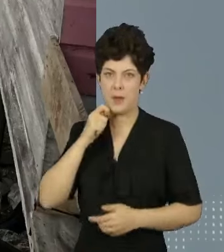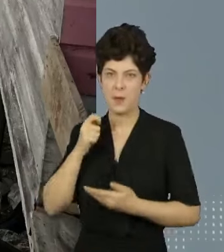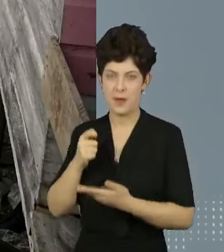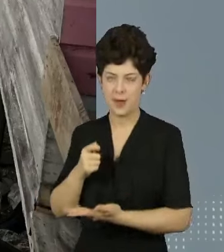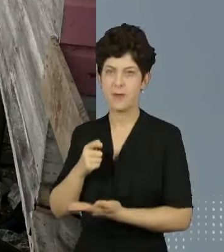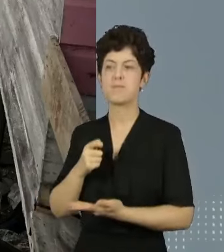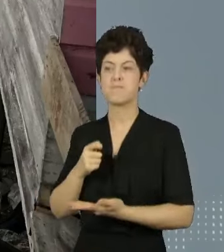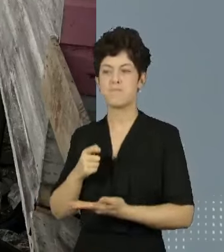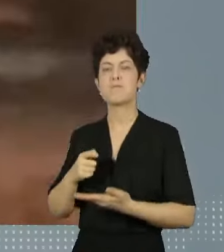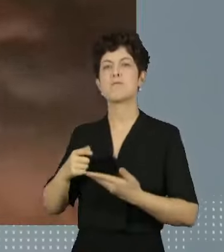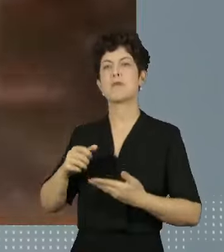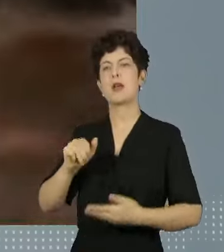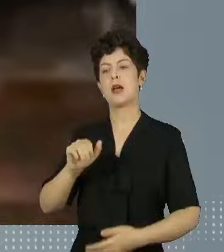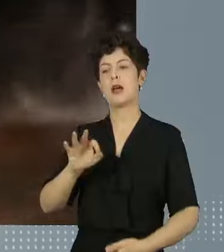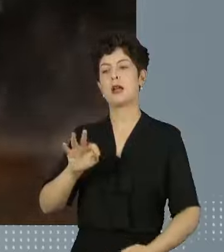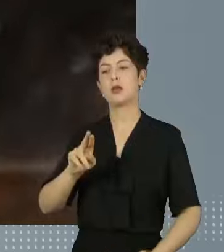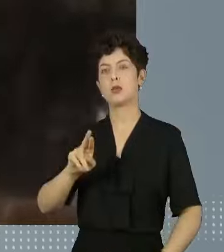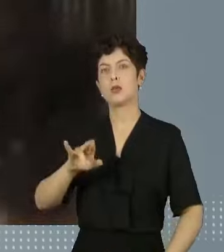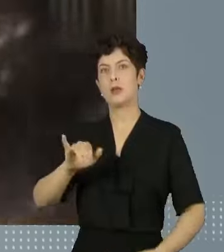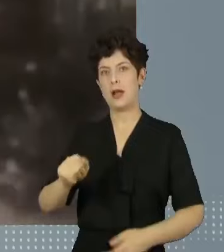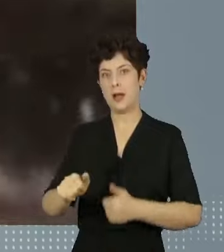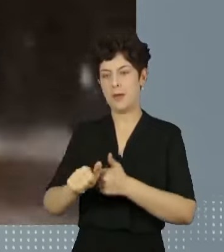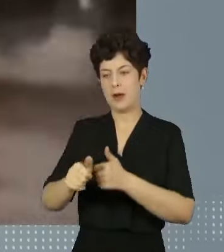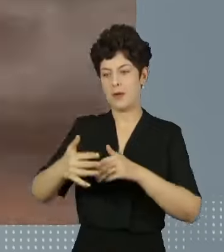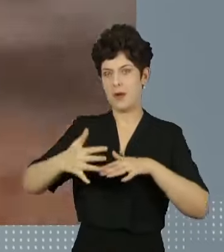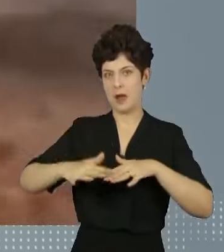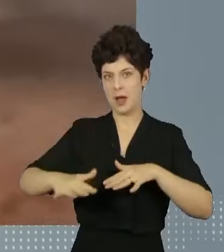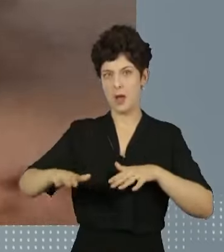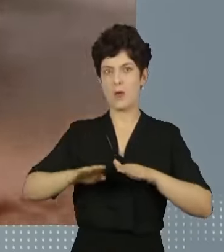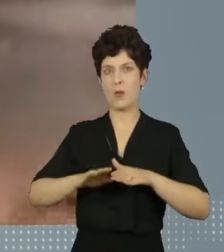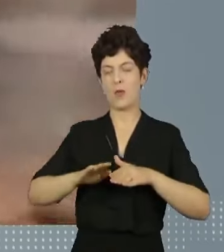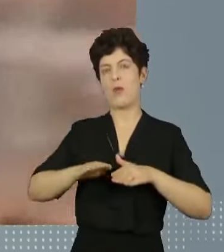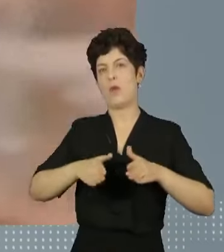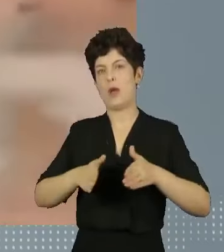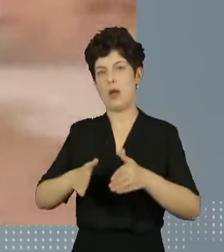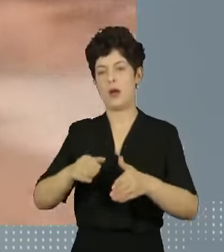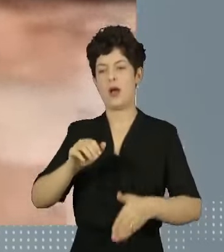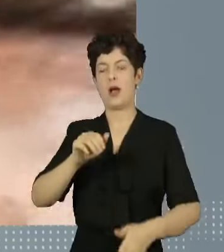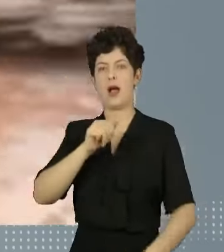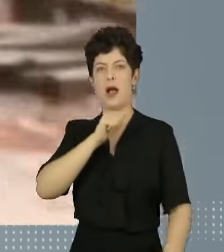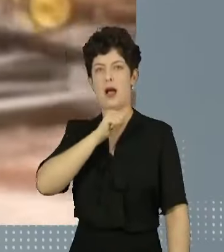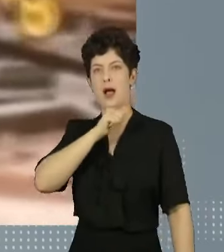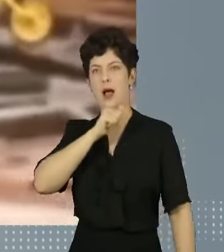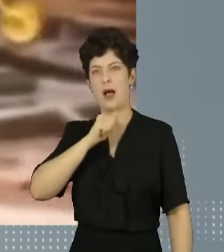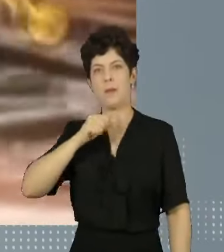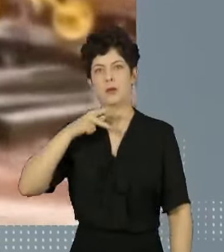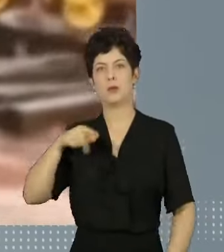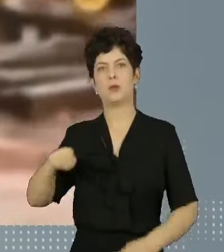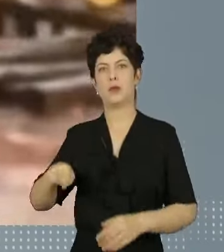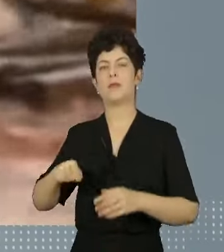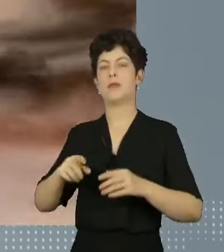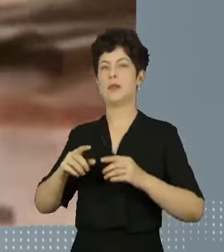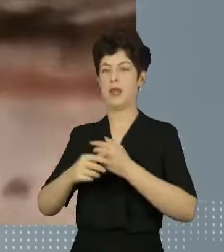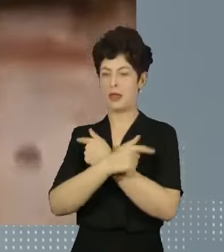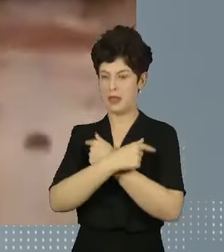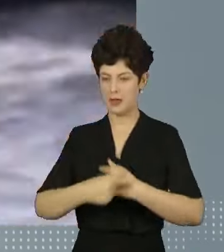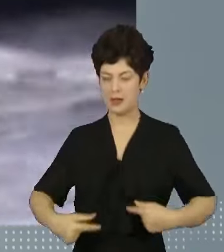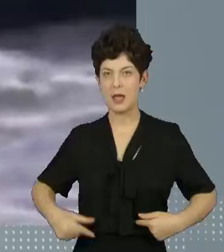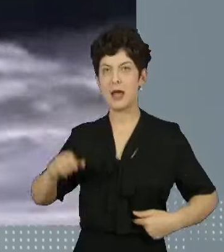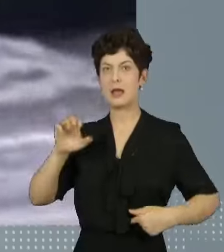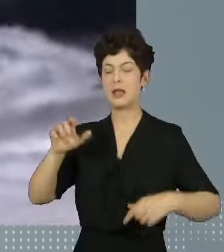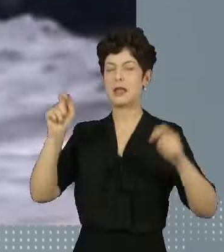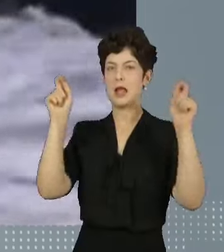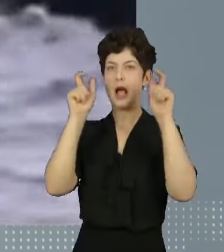complexo aturiá na orla do rio Amazonas A medida foi adotada após recomendação da Defesa Civil do estado